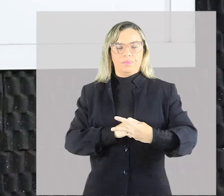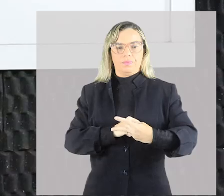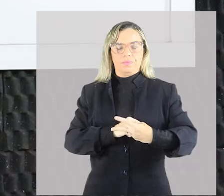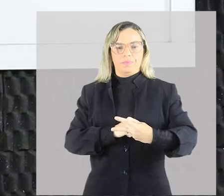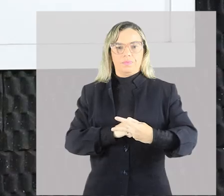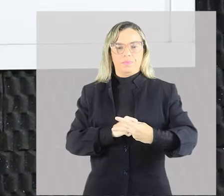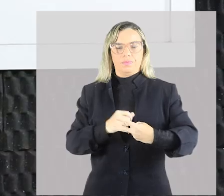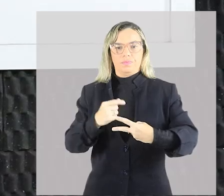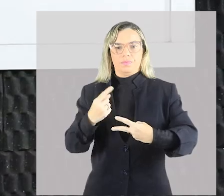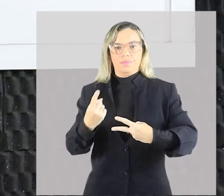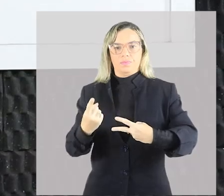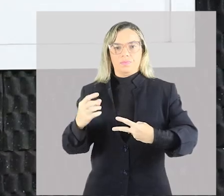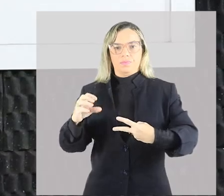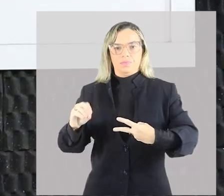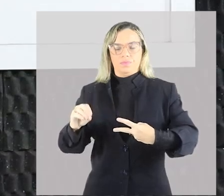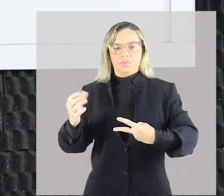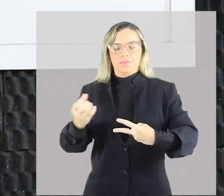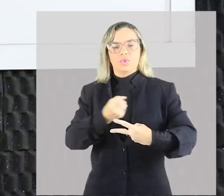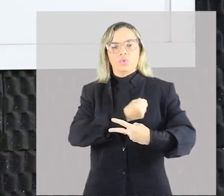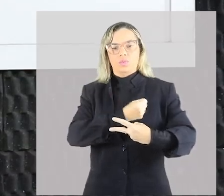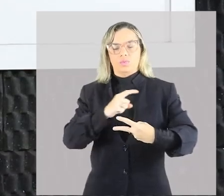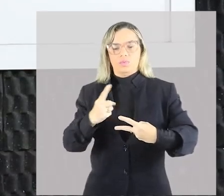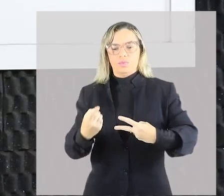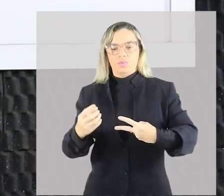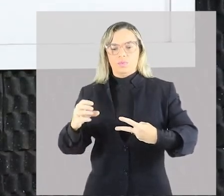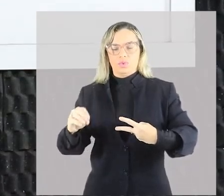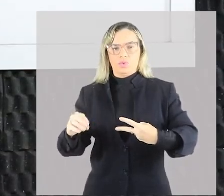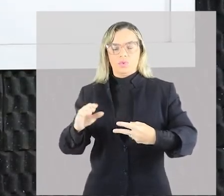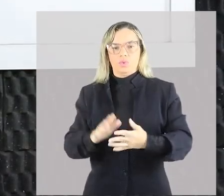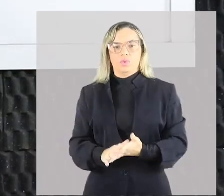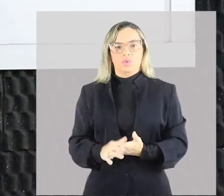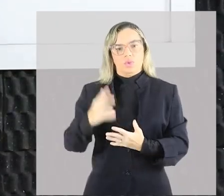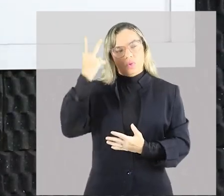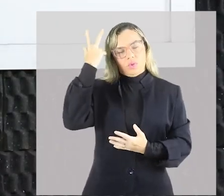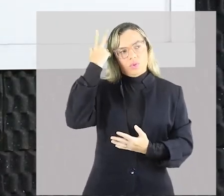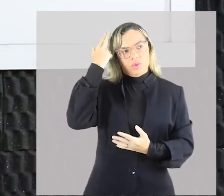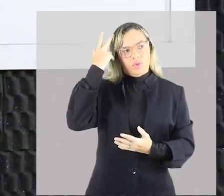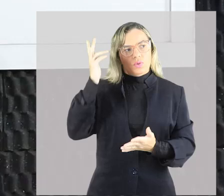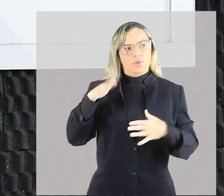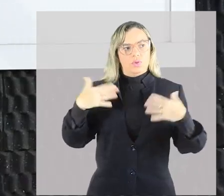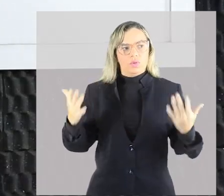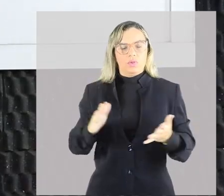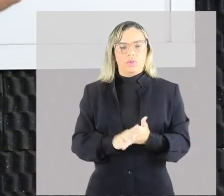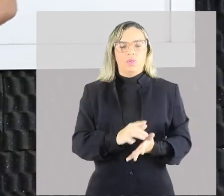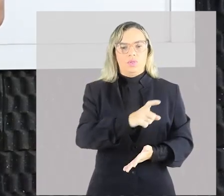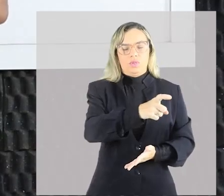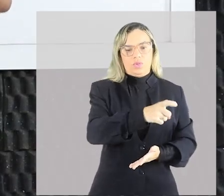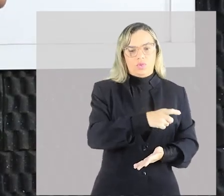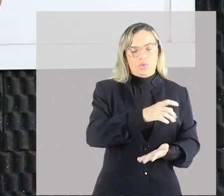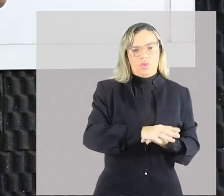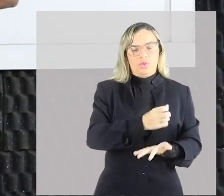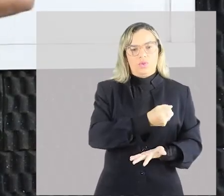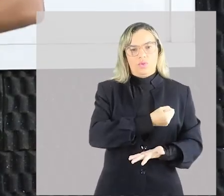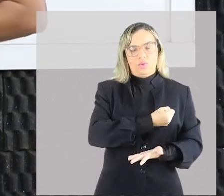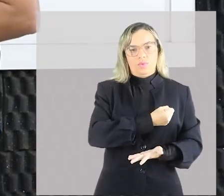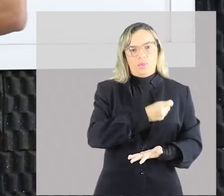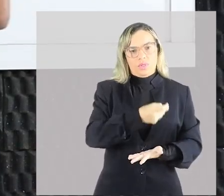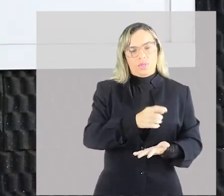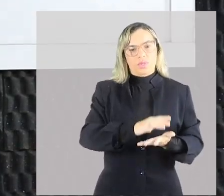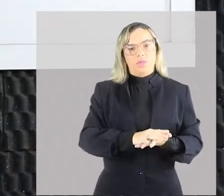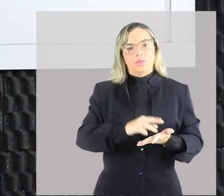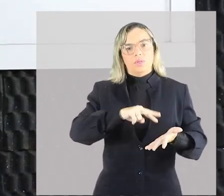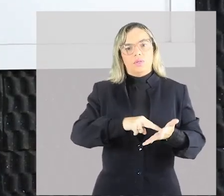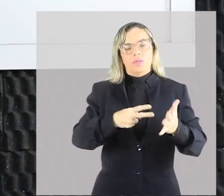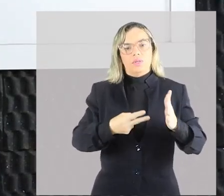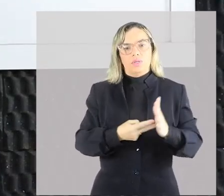Quando a gente falar de número numérico, eu vou chamar de número natural. Vamos supor que esse x é um número natural menor do que 10. Então,